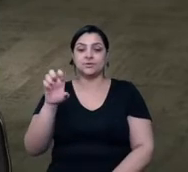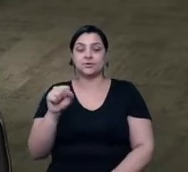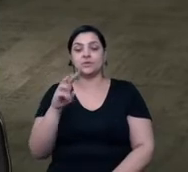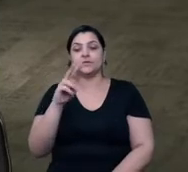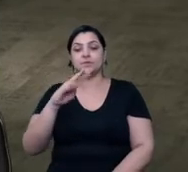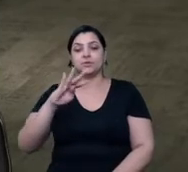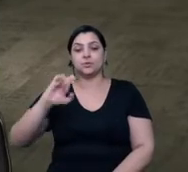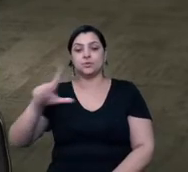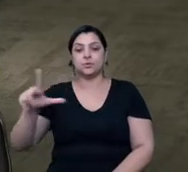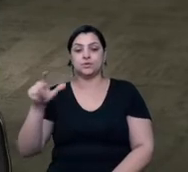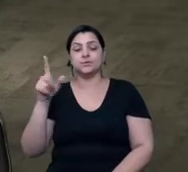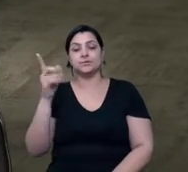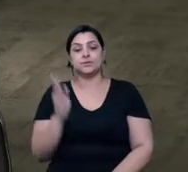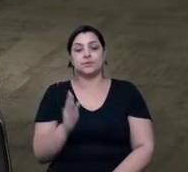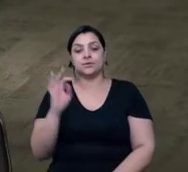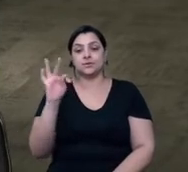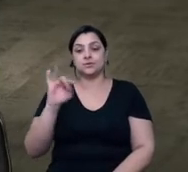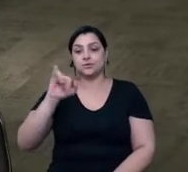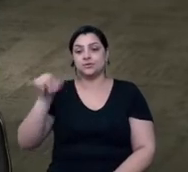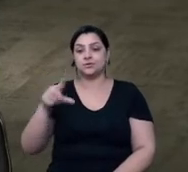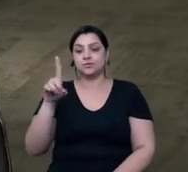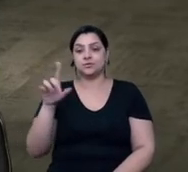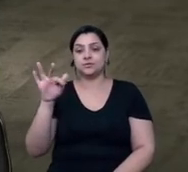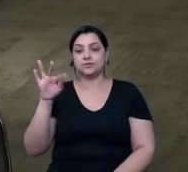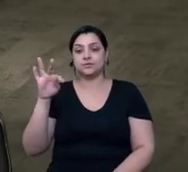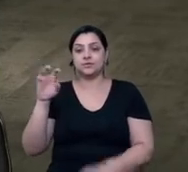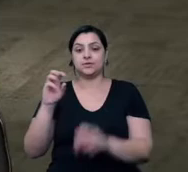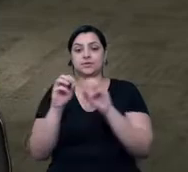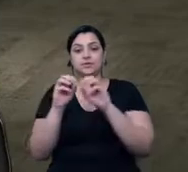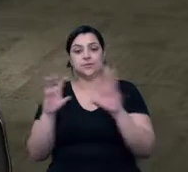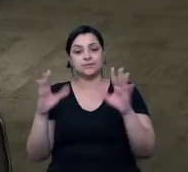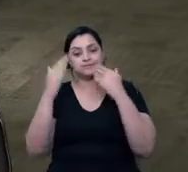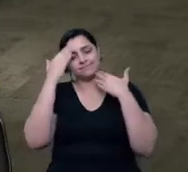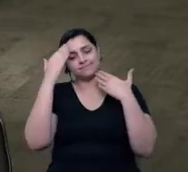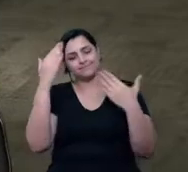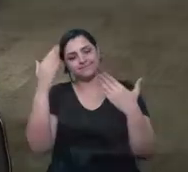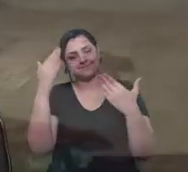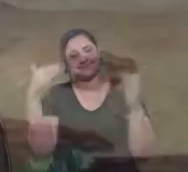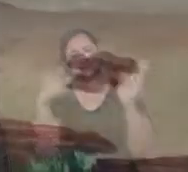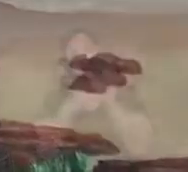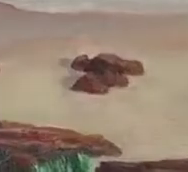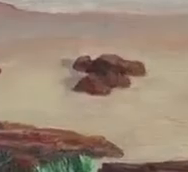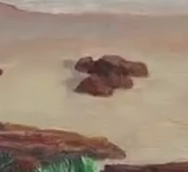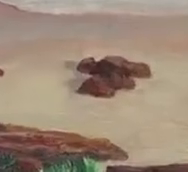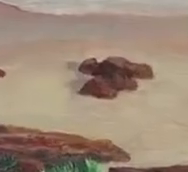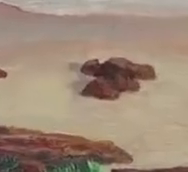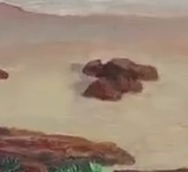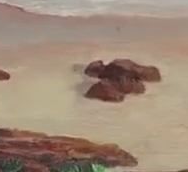exposições-virtuais-tjdft-online. Obrigada e até o próximo evento.